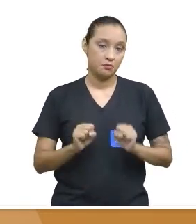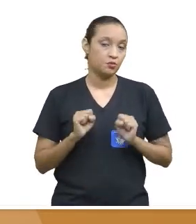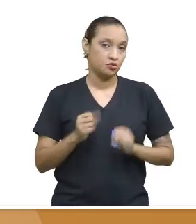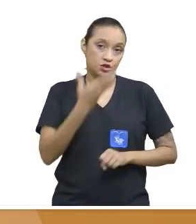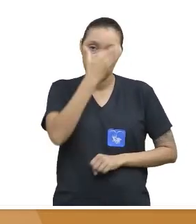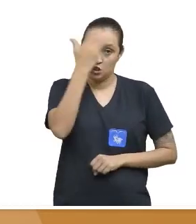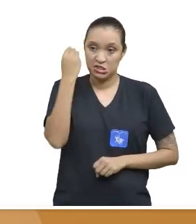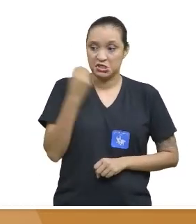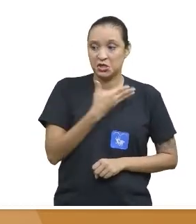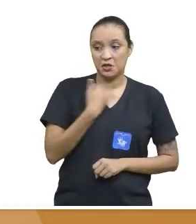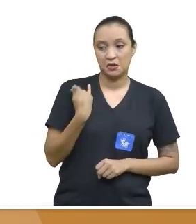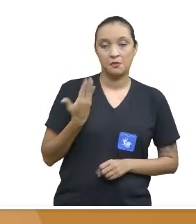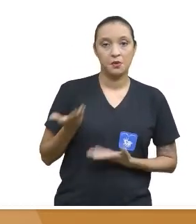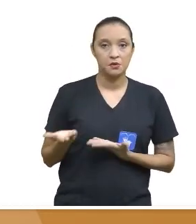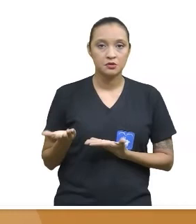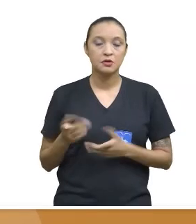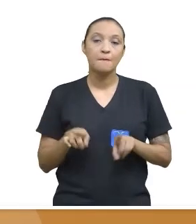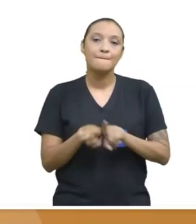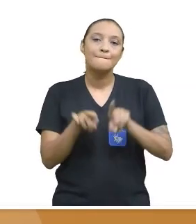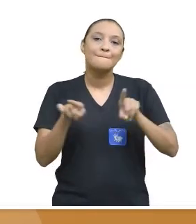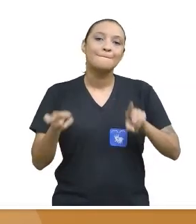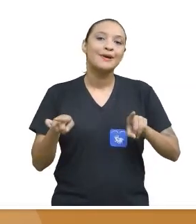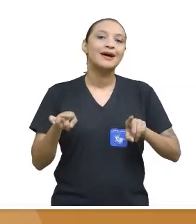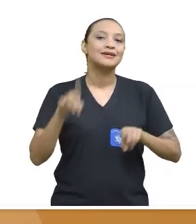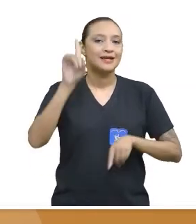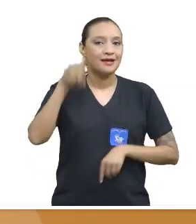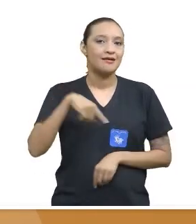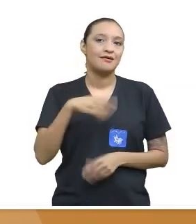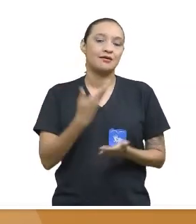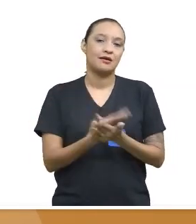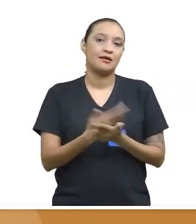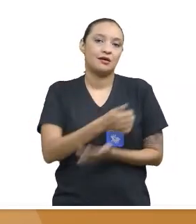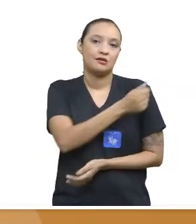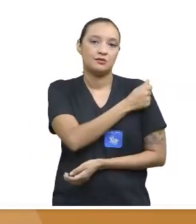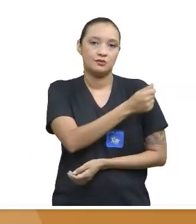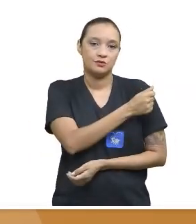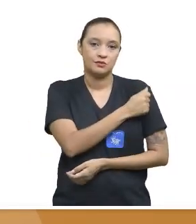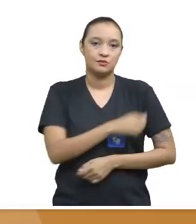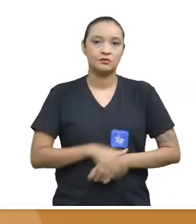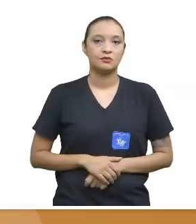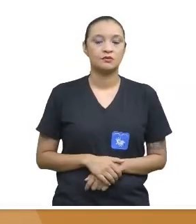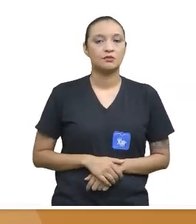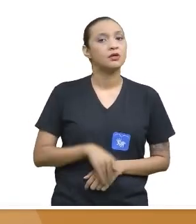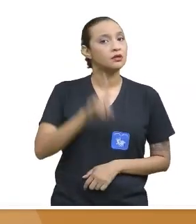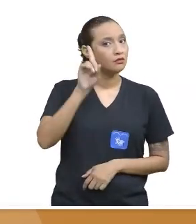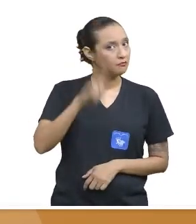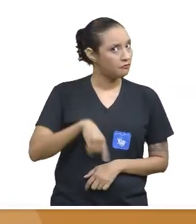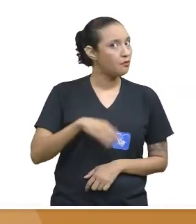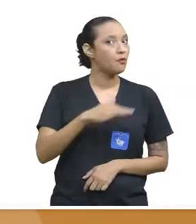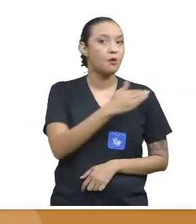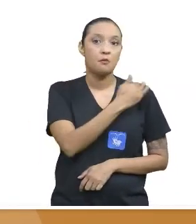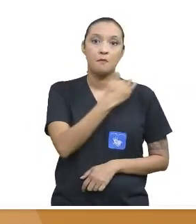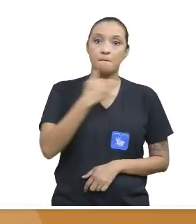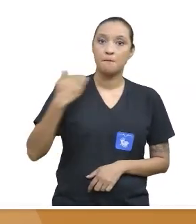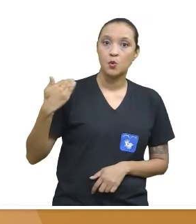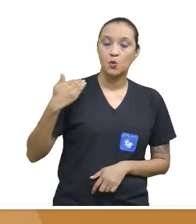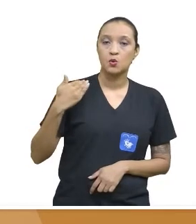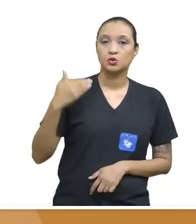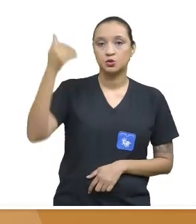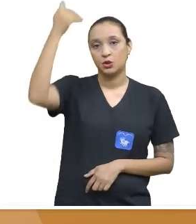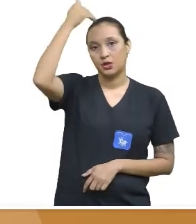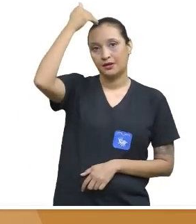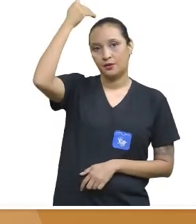estudante, ok? Havia uma manifestação e foi uma morte causada durante a ditadura. Isso causou um